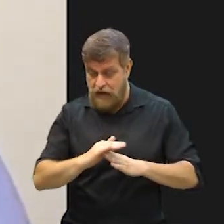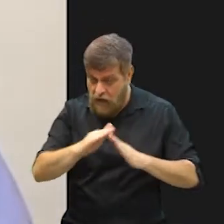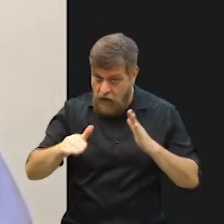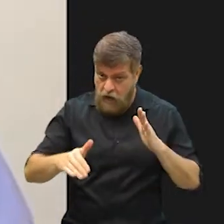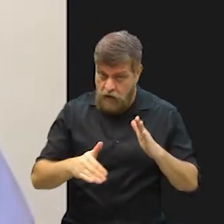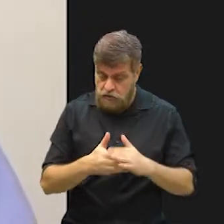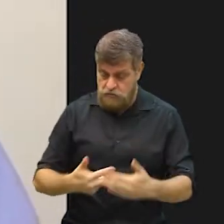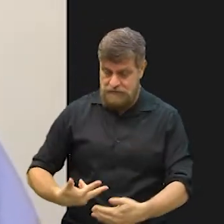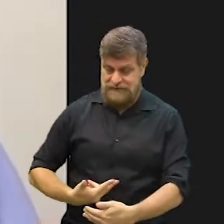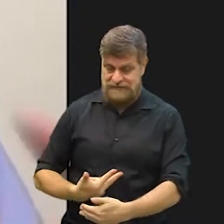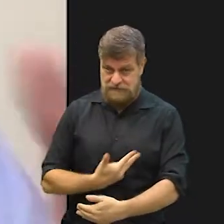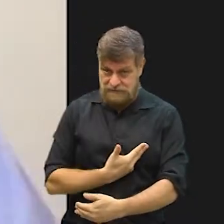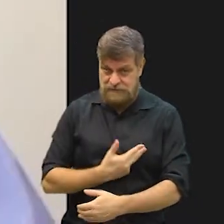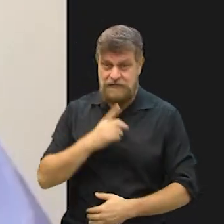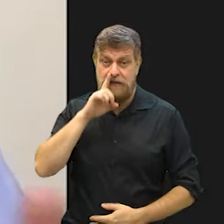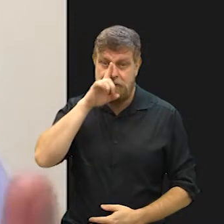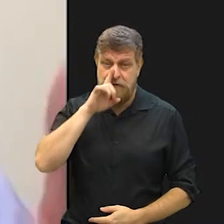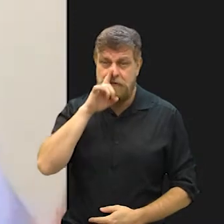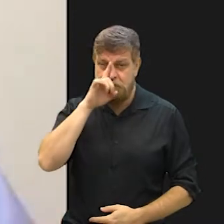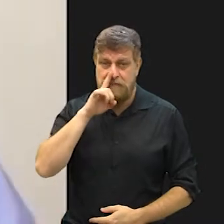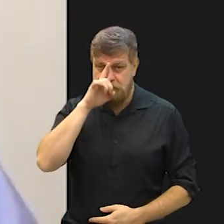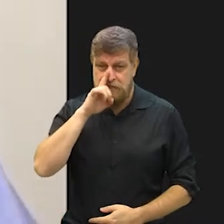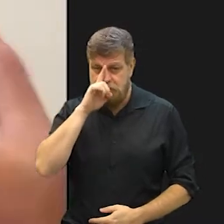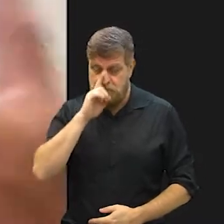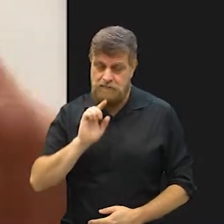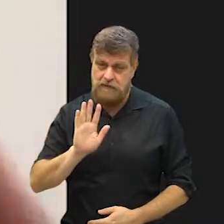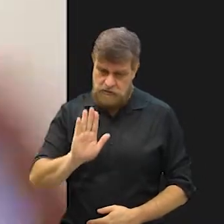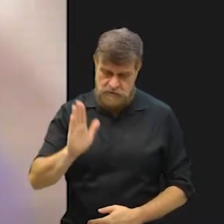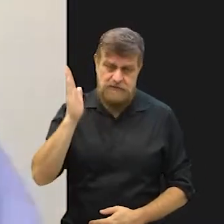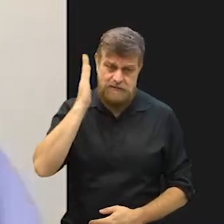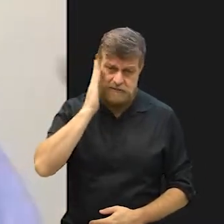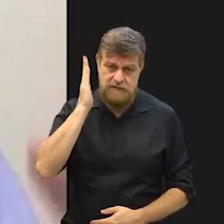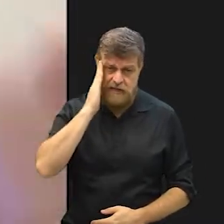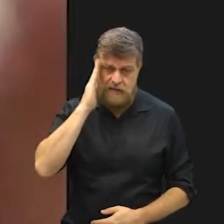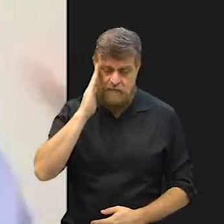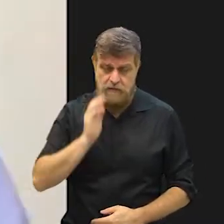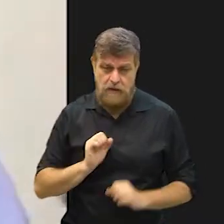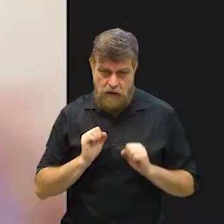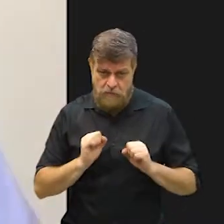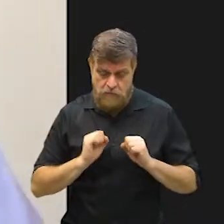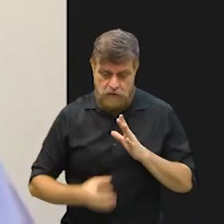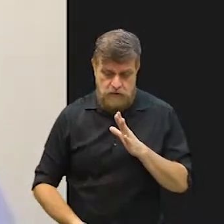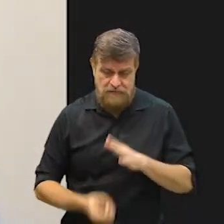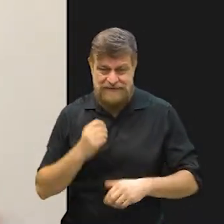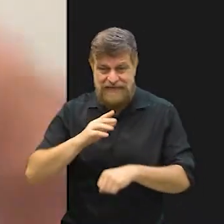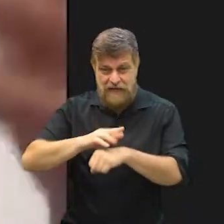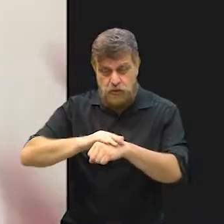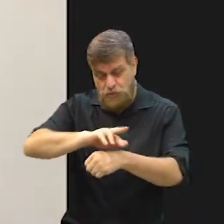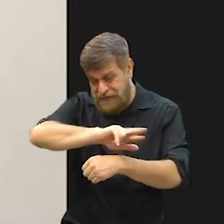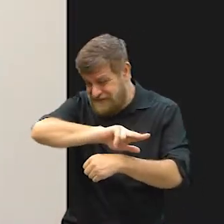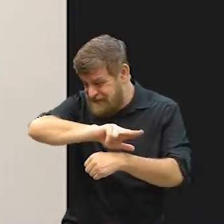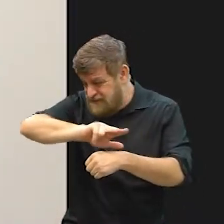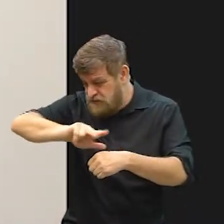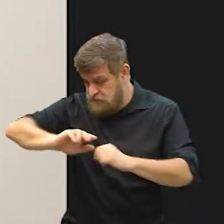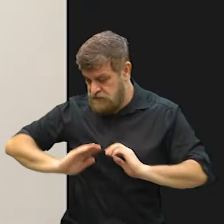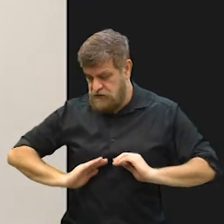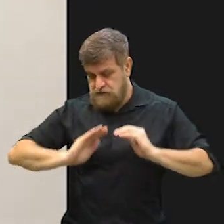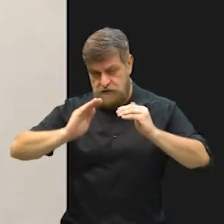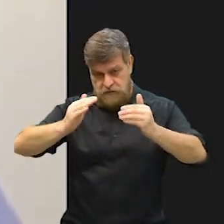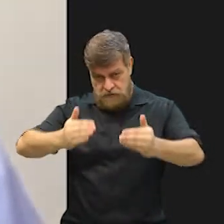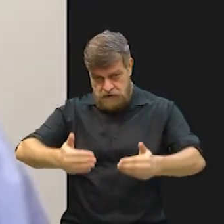risco, tá? Entrar no útero para operar um bebê, e a gente faz isso não só para mielomeningocele, mas para